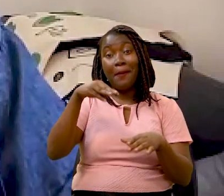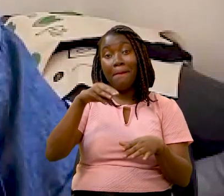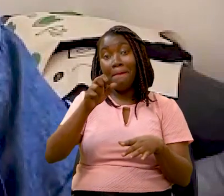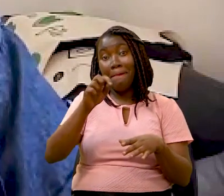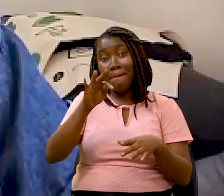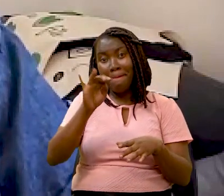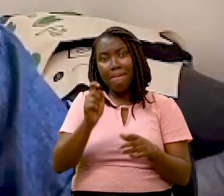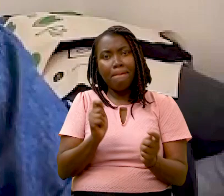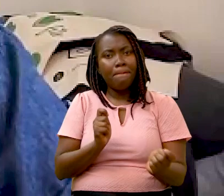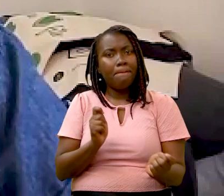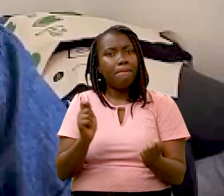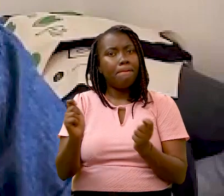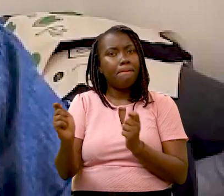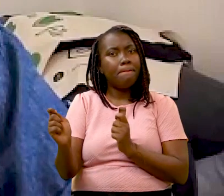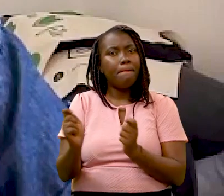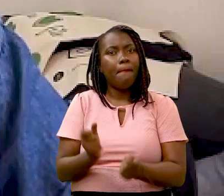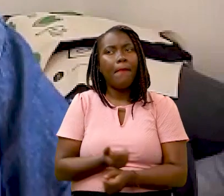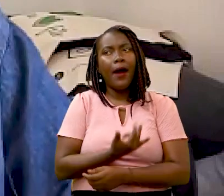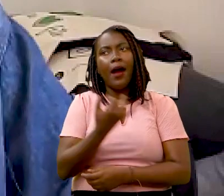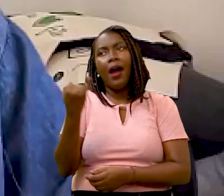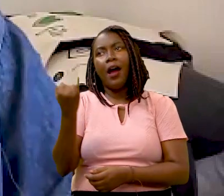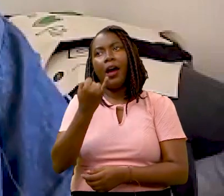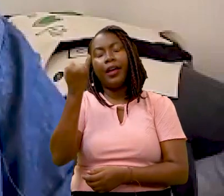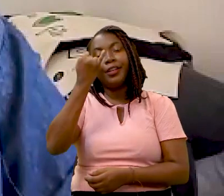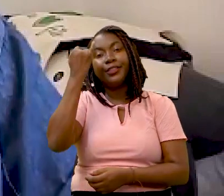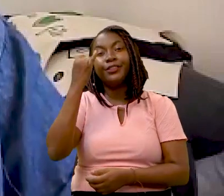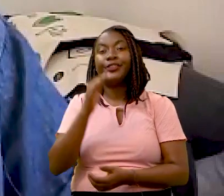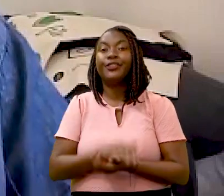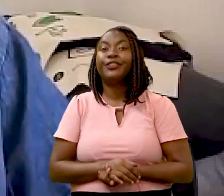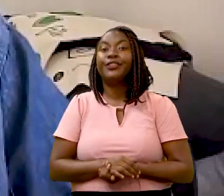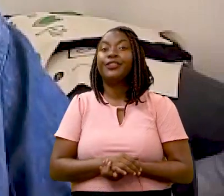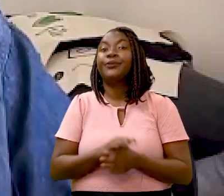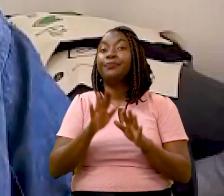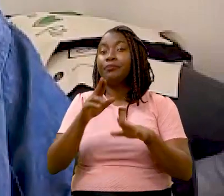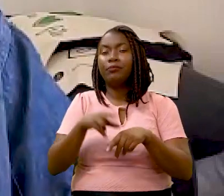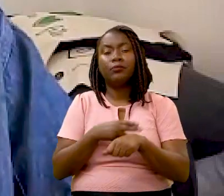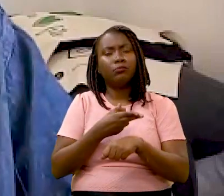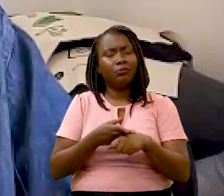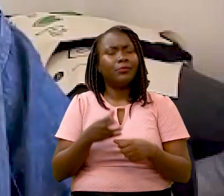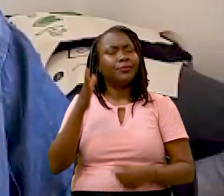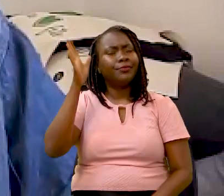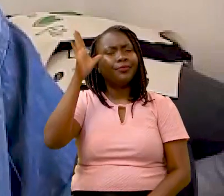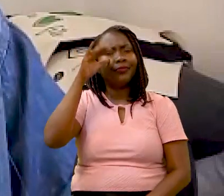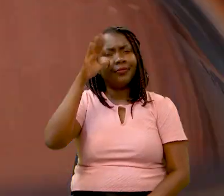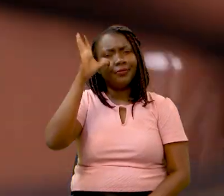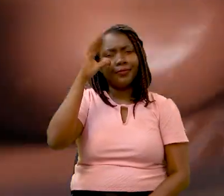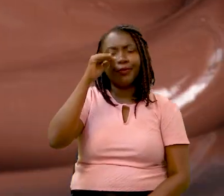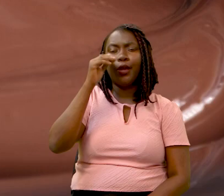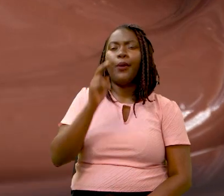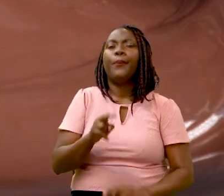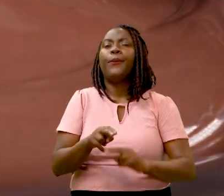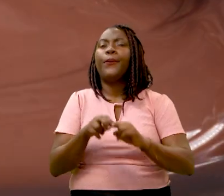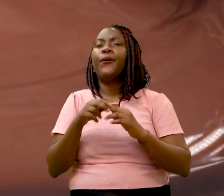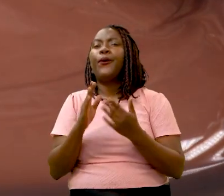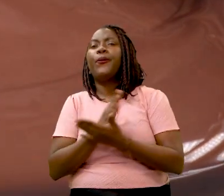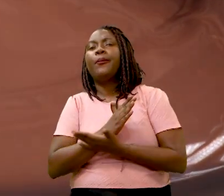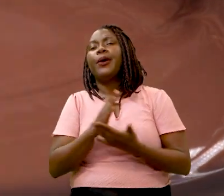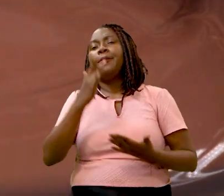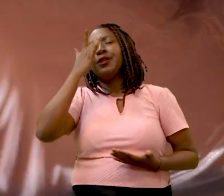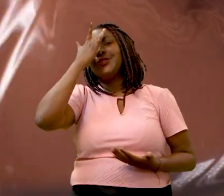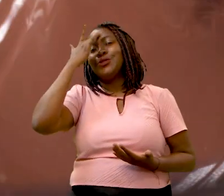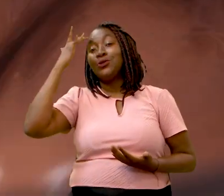essa quantidade é importante, mas o chocolate é bastante curioso, porque algumas